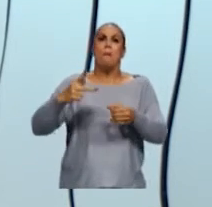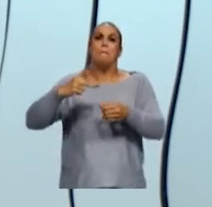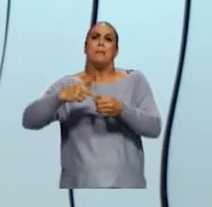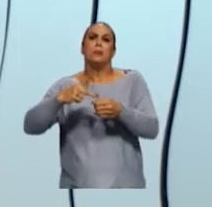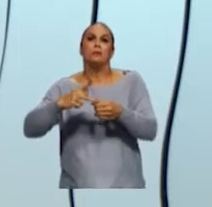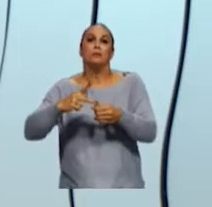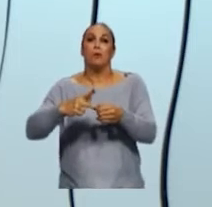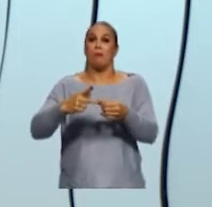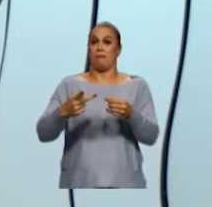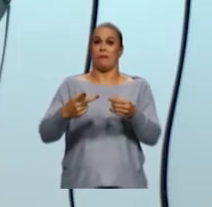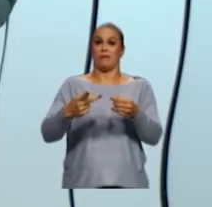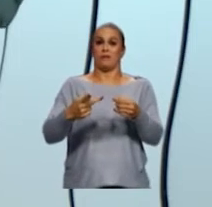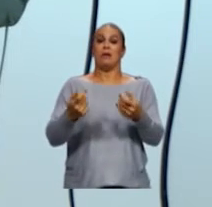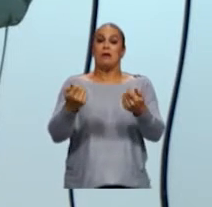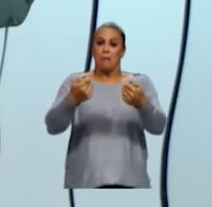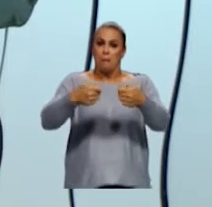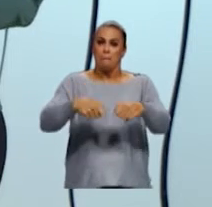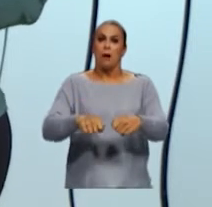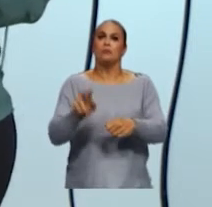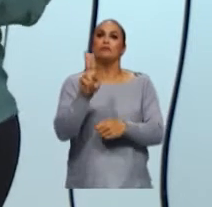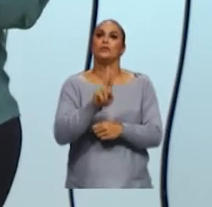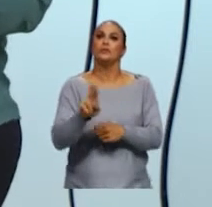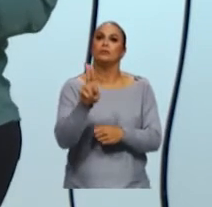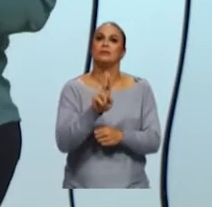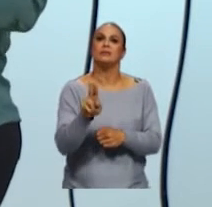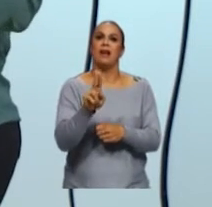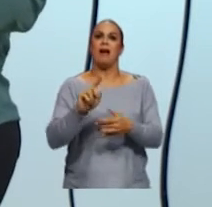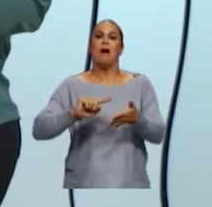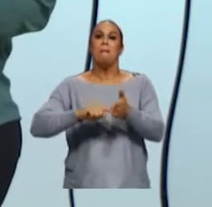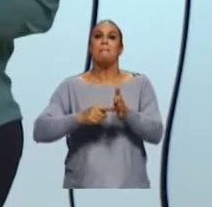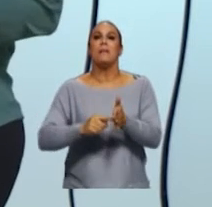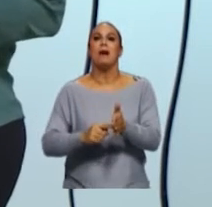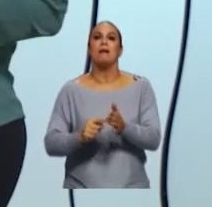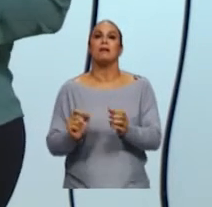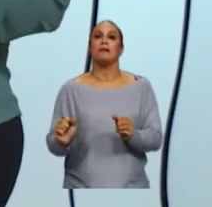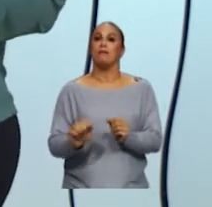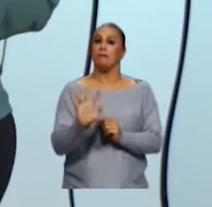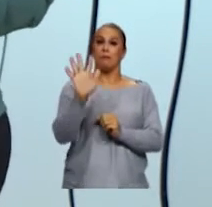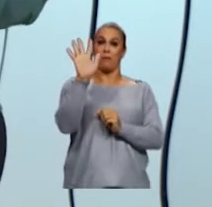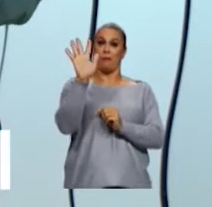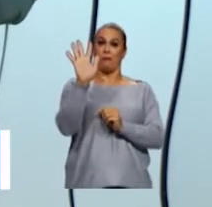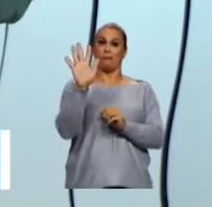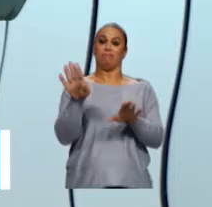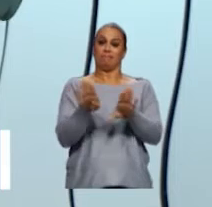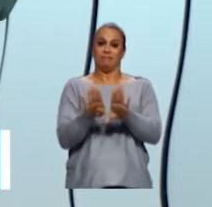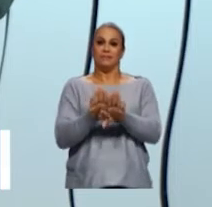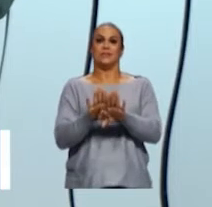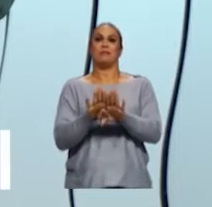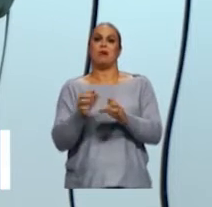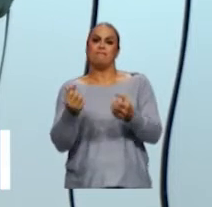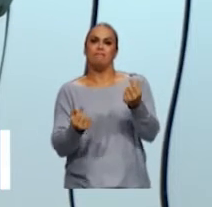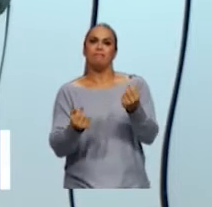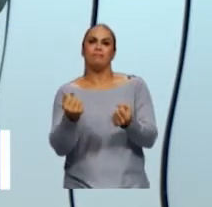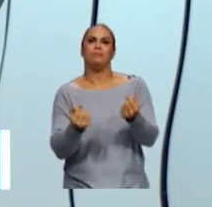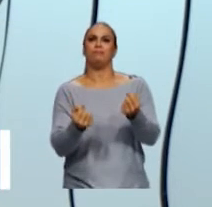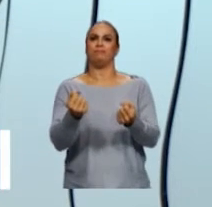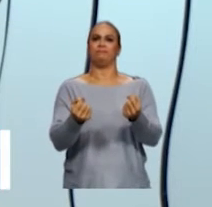Da possibilidade da máquina a vapor, por exemplo, dos automóveis, a gente tem uma